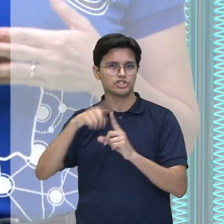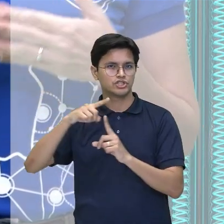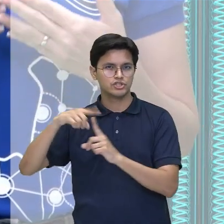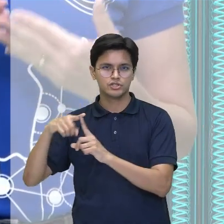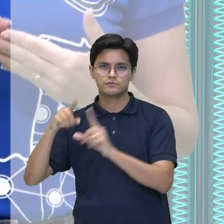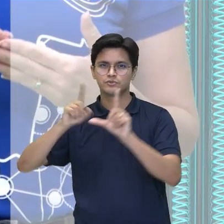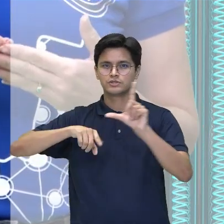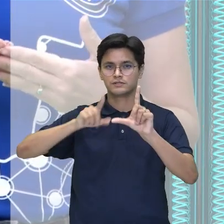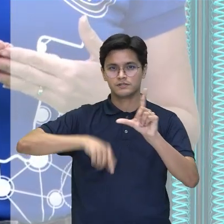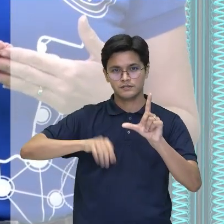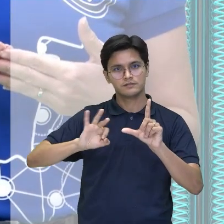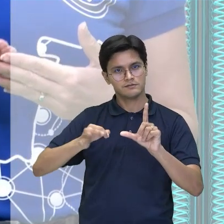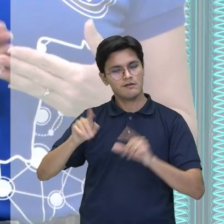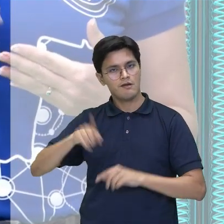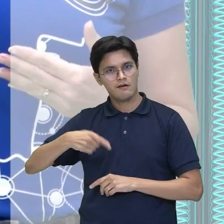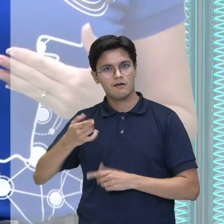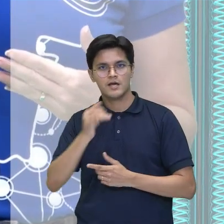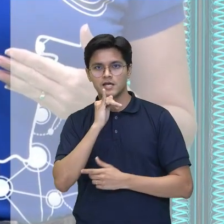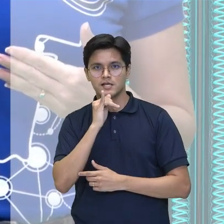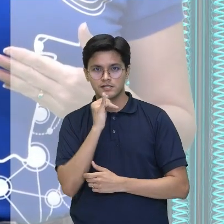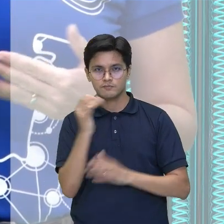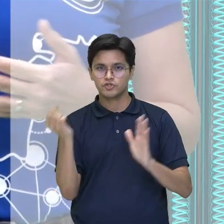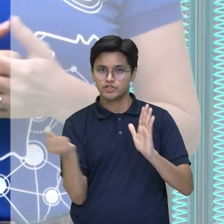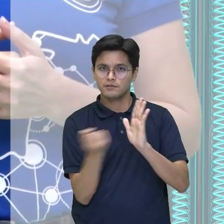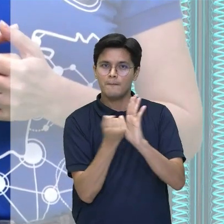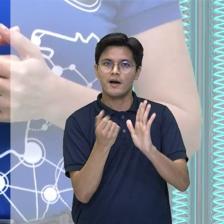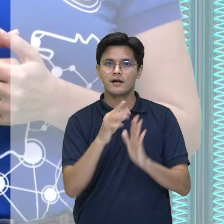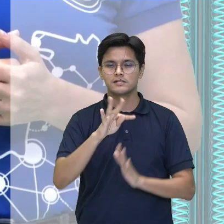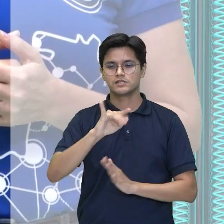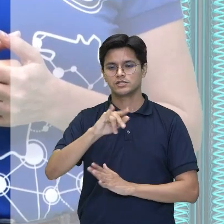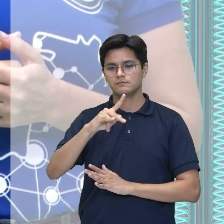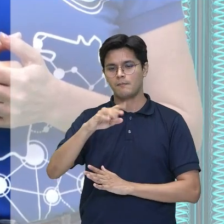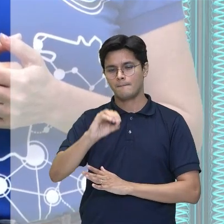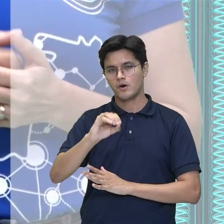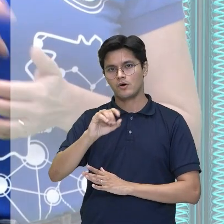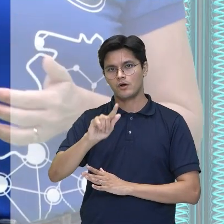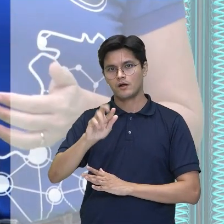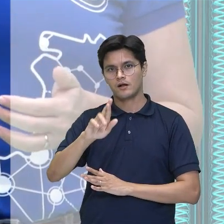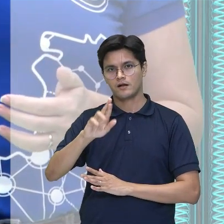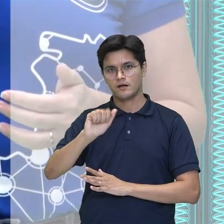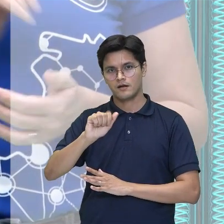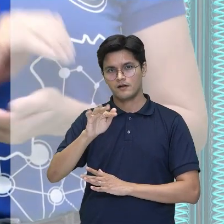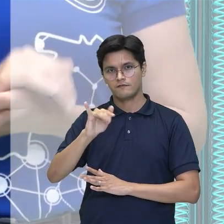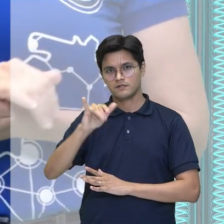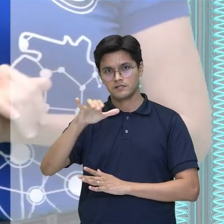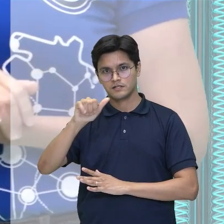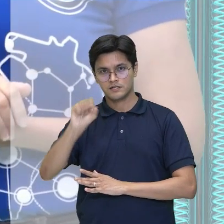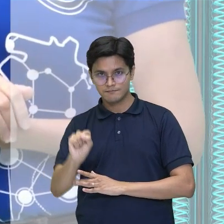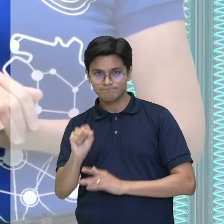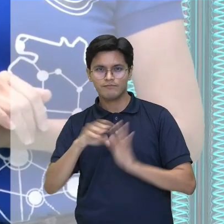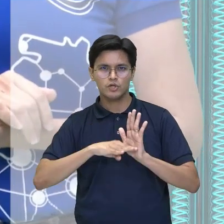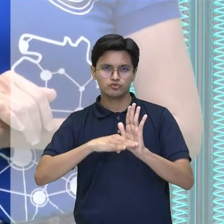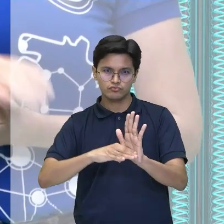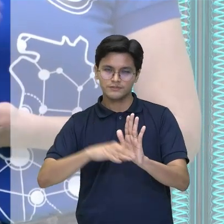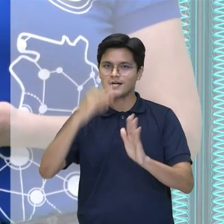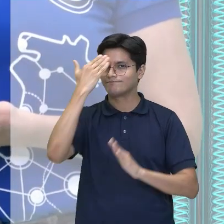são exemplos de marcas tipográficas que ajudam você a entender o texto. Outros